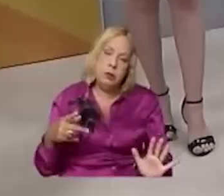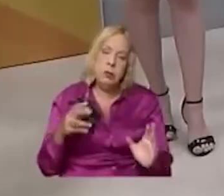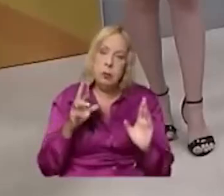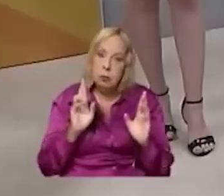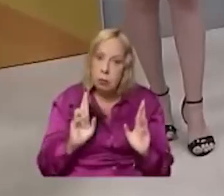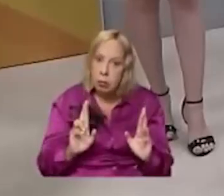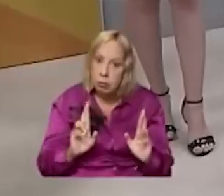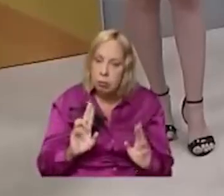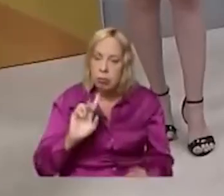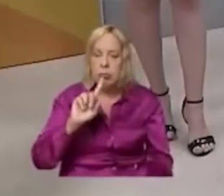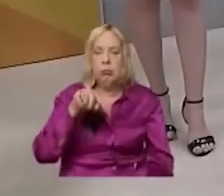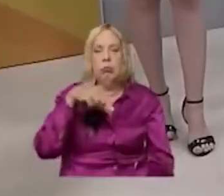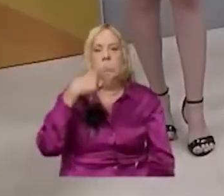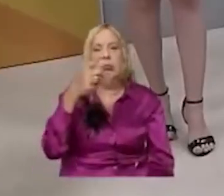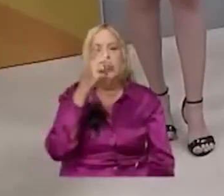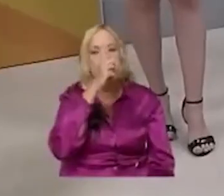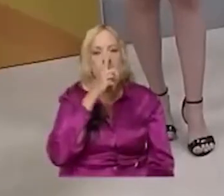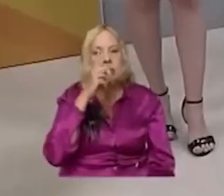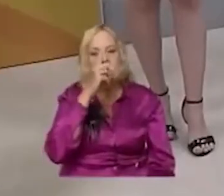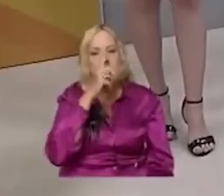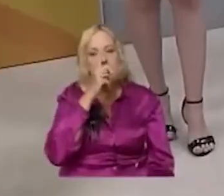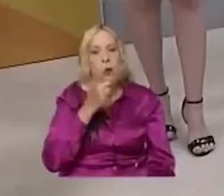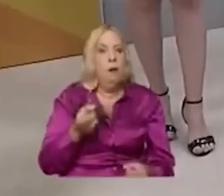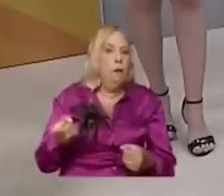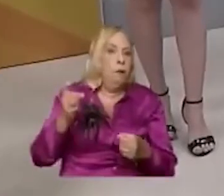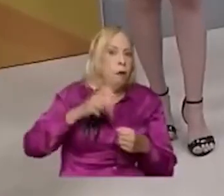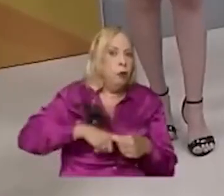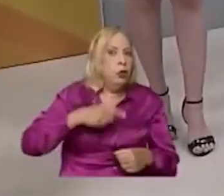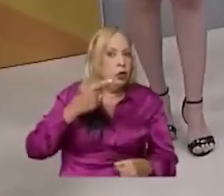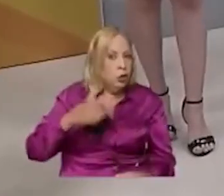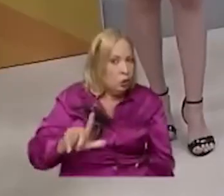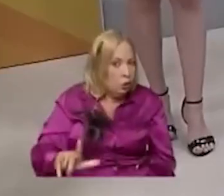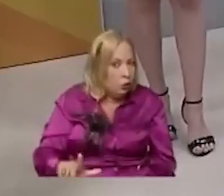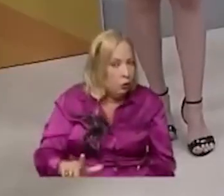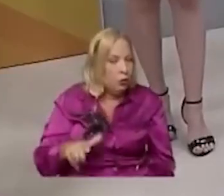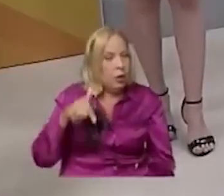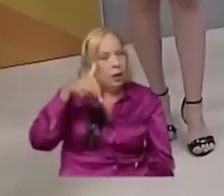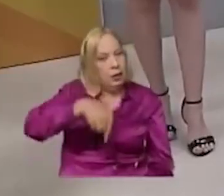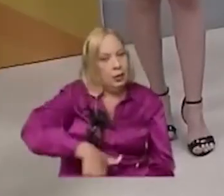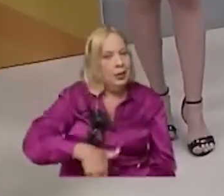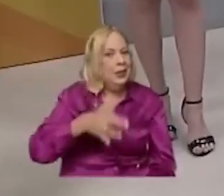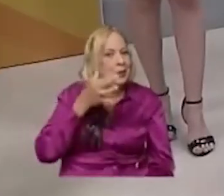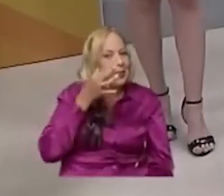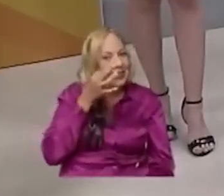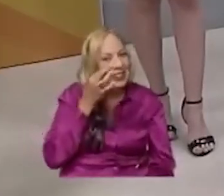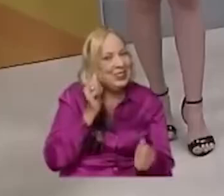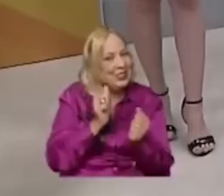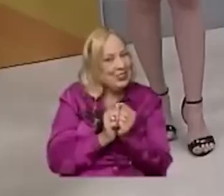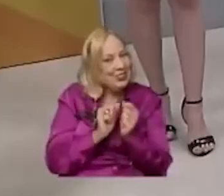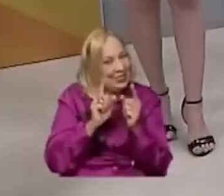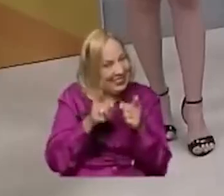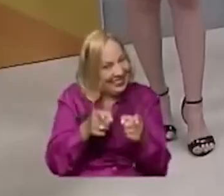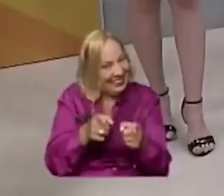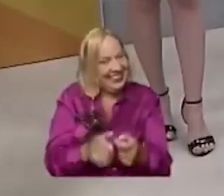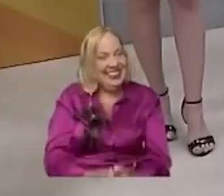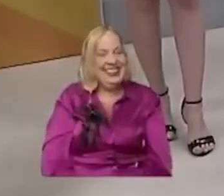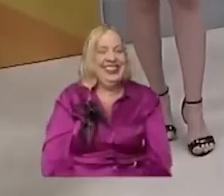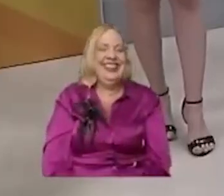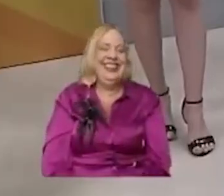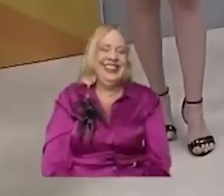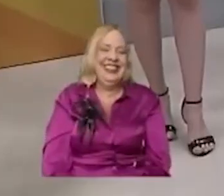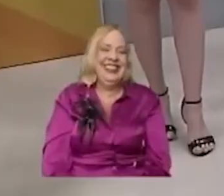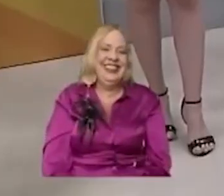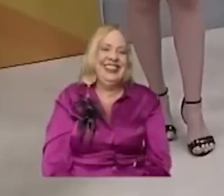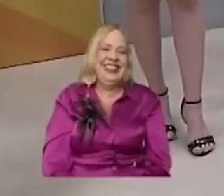E no domingo que vem a gente está de volta. Já garante o seu Caju Cap para estar presente junto conosco aqui, com todo mundo. Nossos